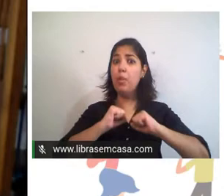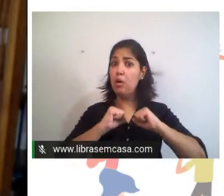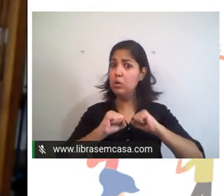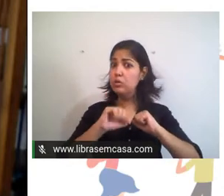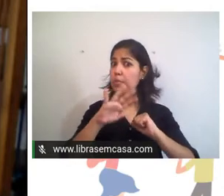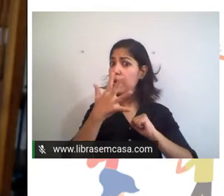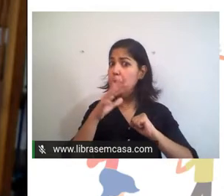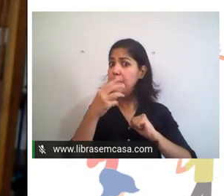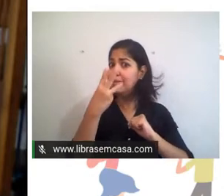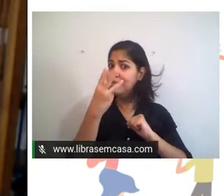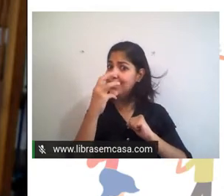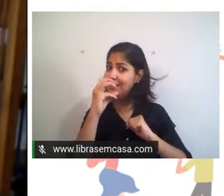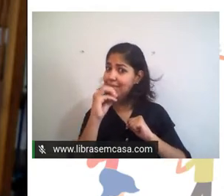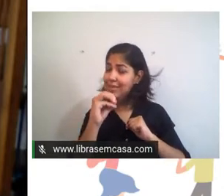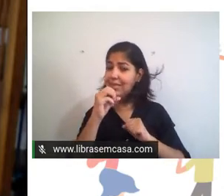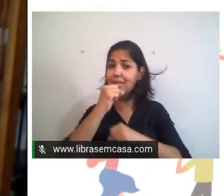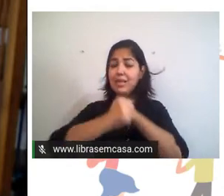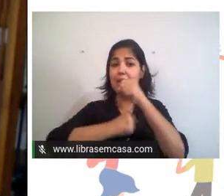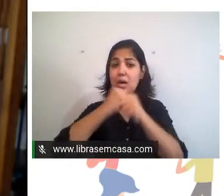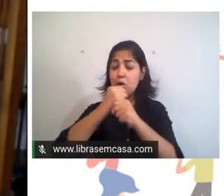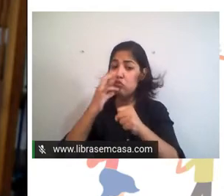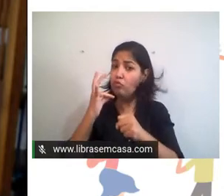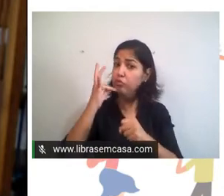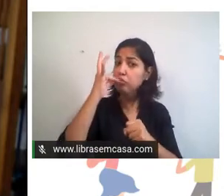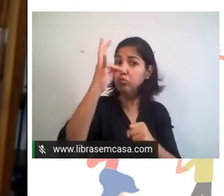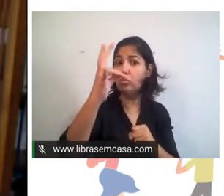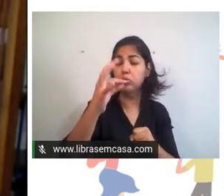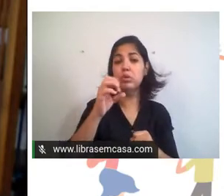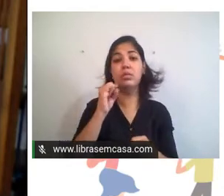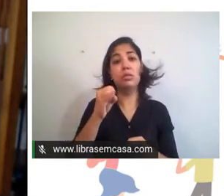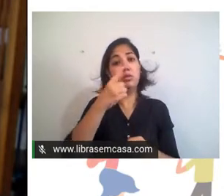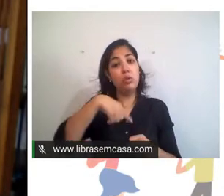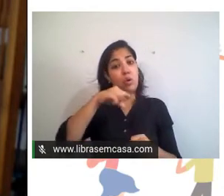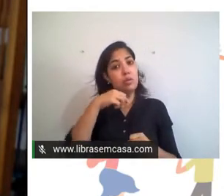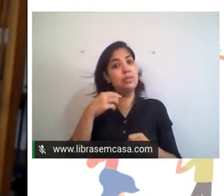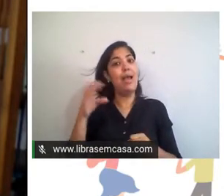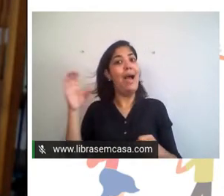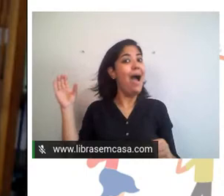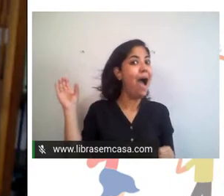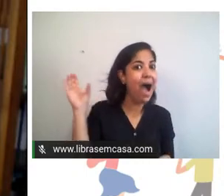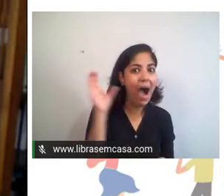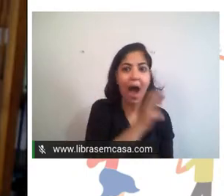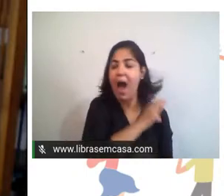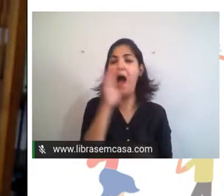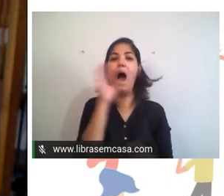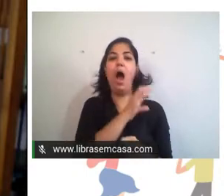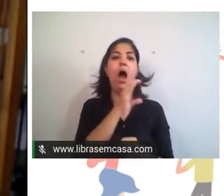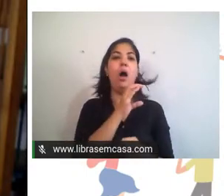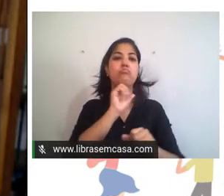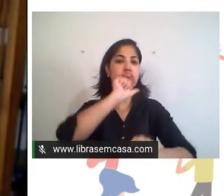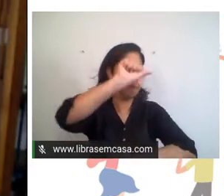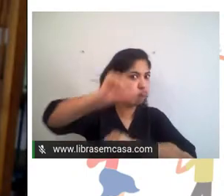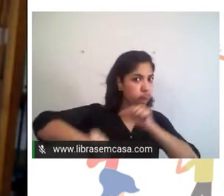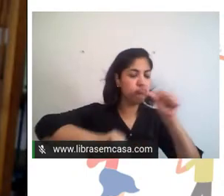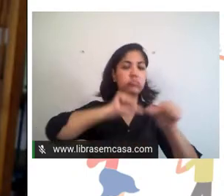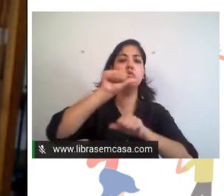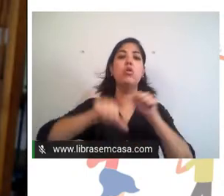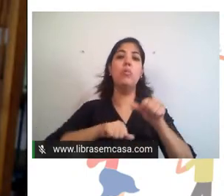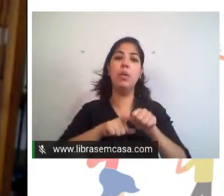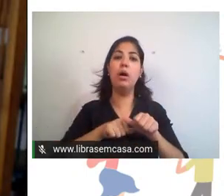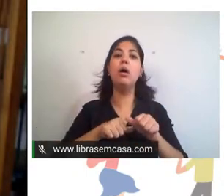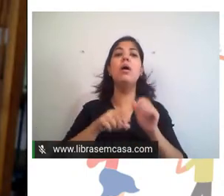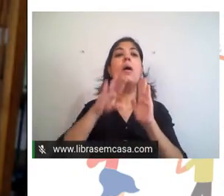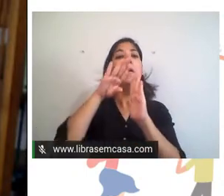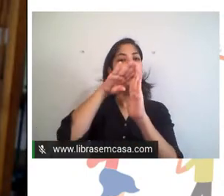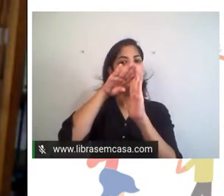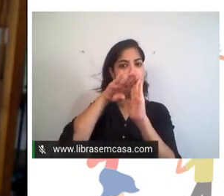rápido com essa questão. Quanto mais rápido a gente agir, menor vai ser o custo, né? E que agora uma coisa